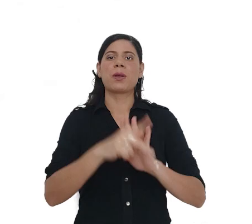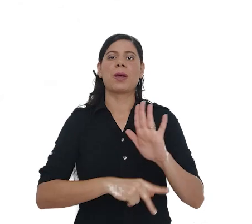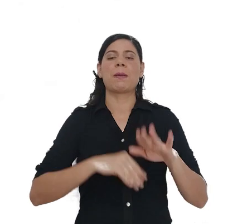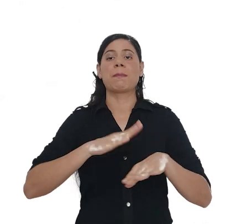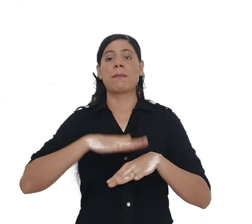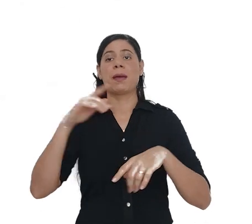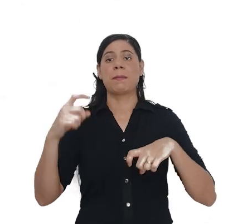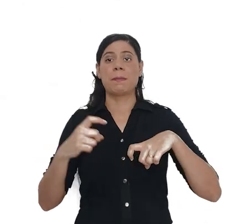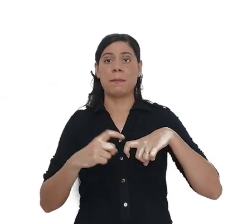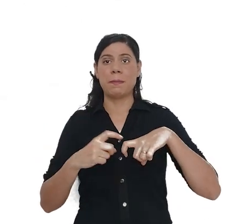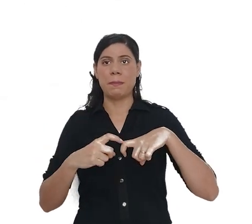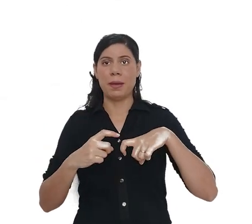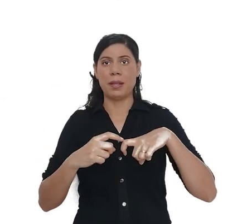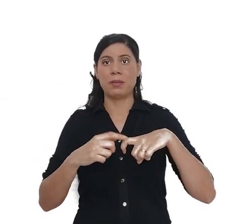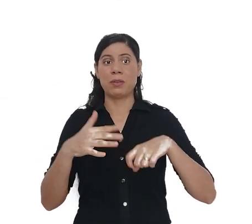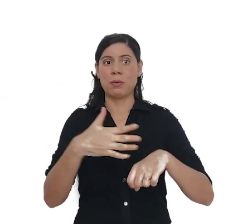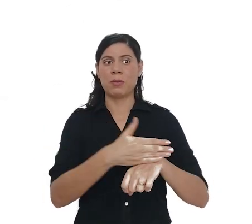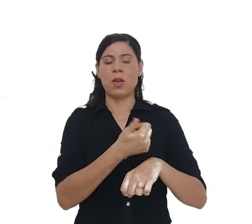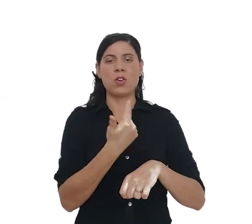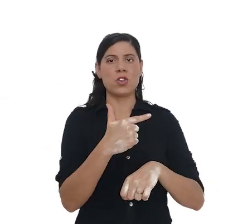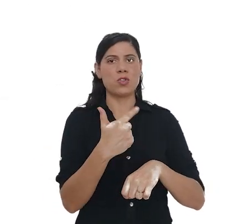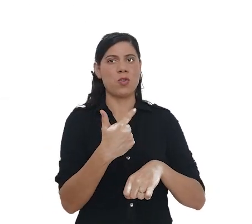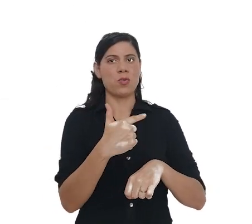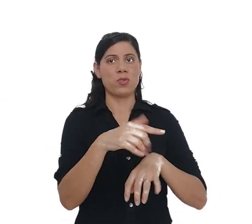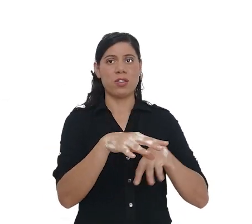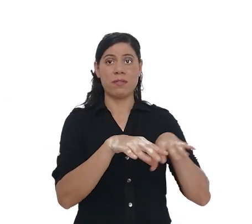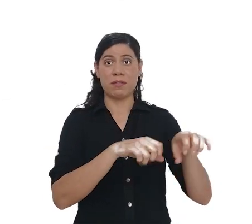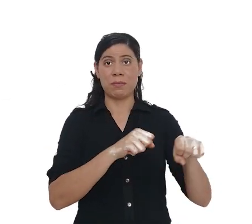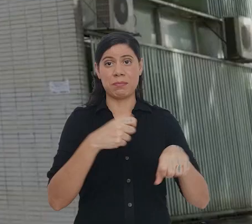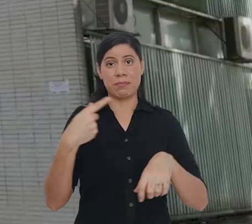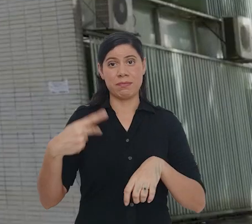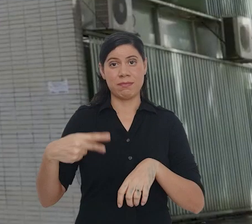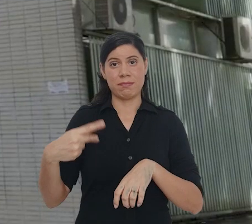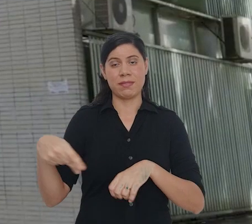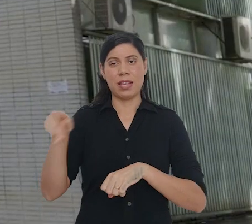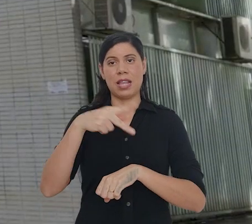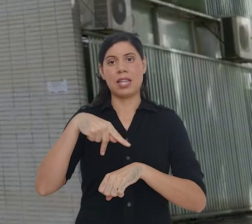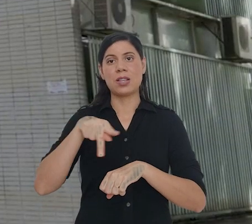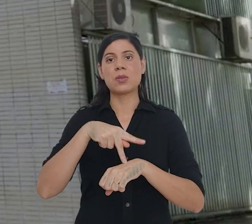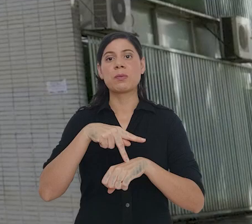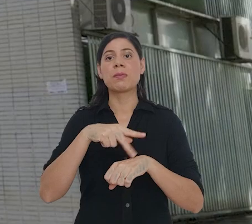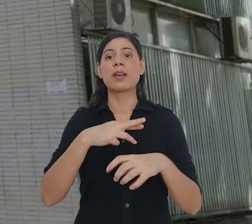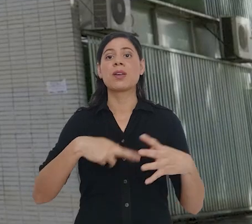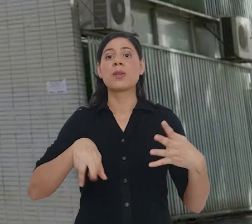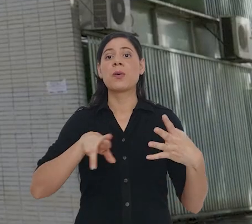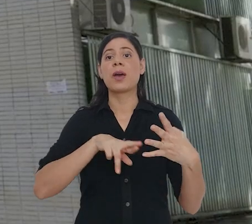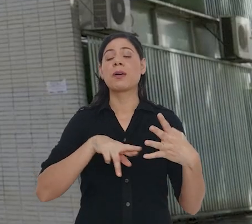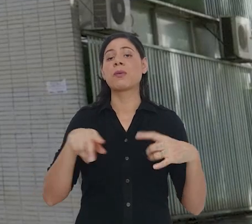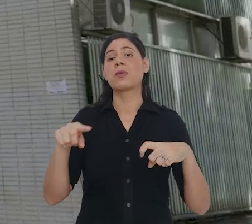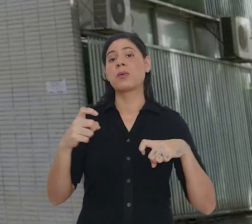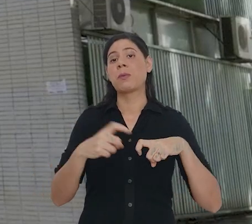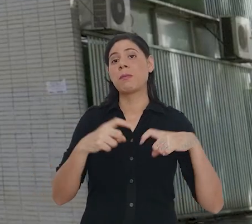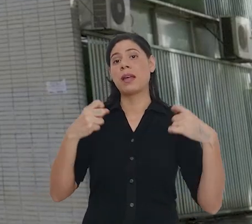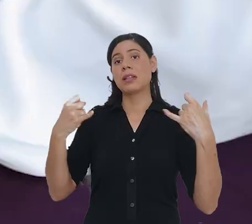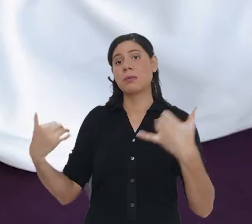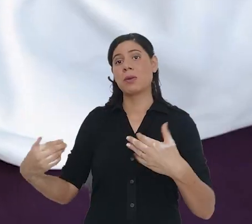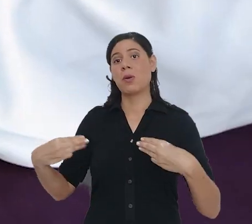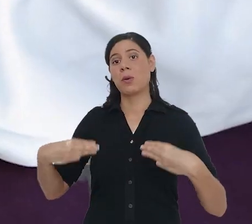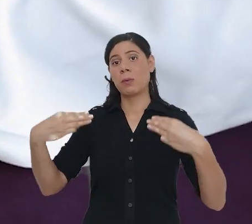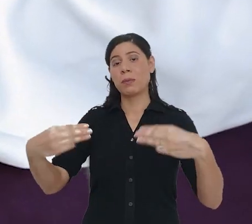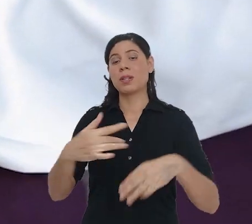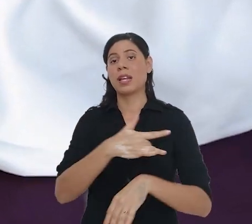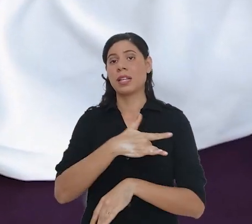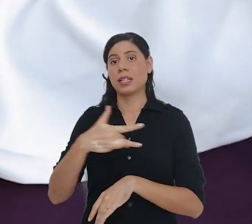por um profissional não habilitado para exercer a medicina no país. Em seu recurso, o médico afirmou que o Ministério da Saúde